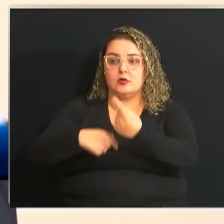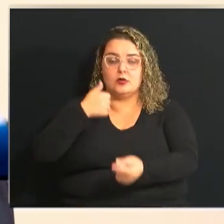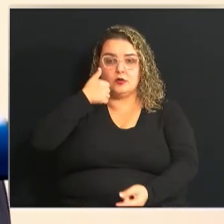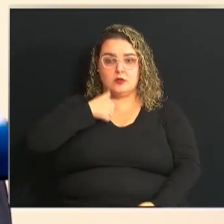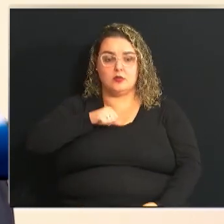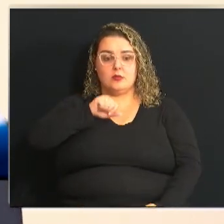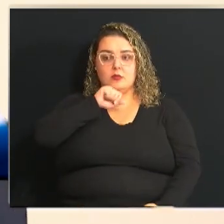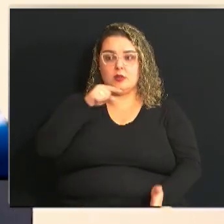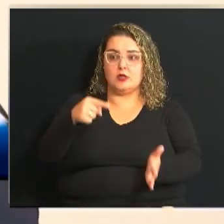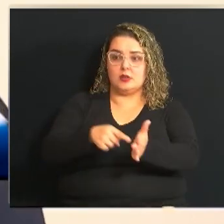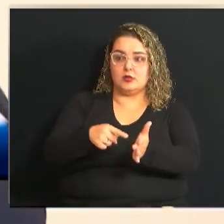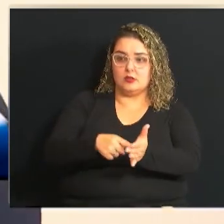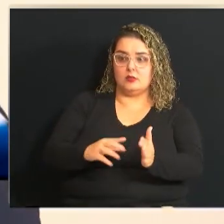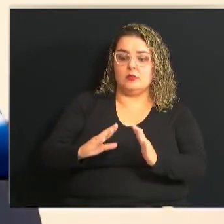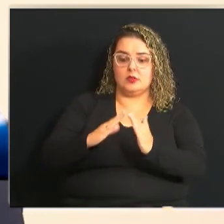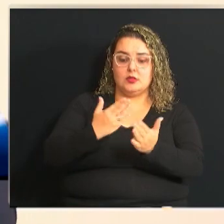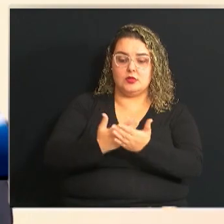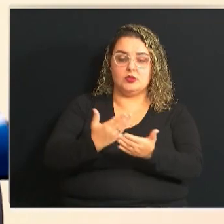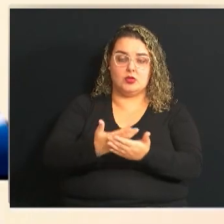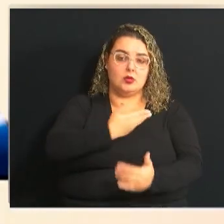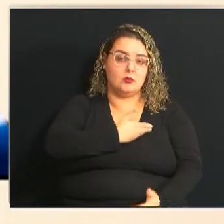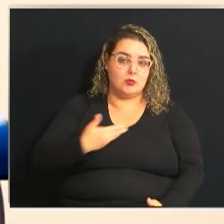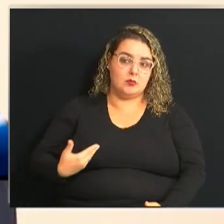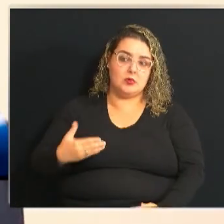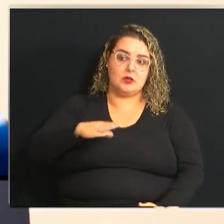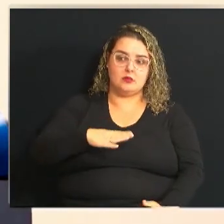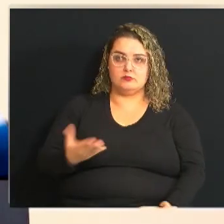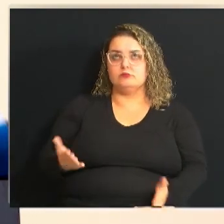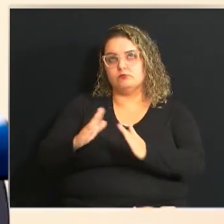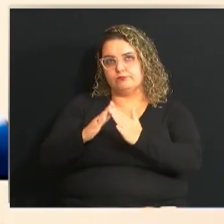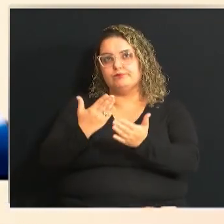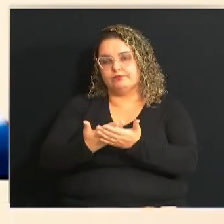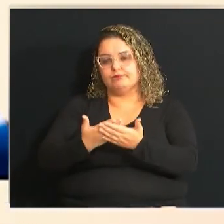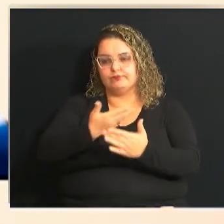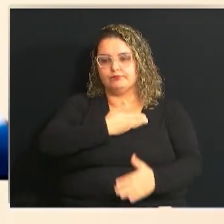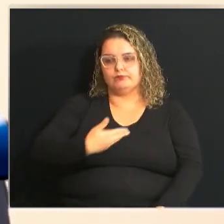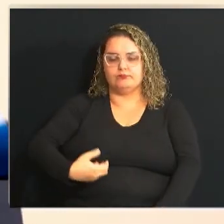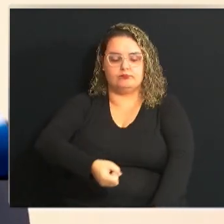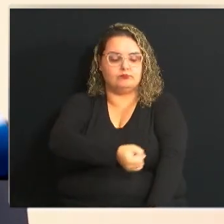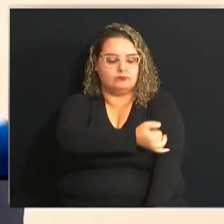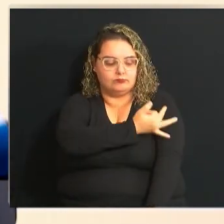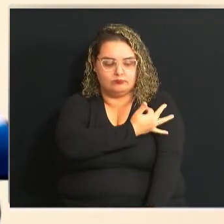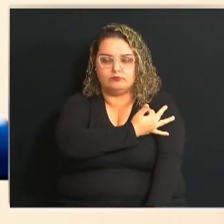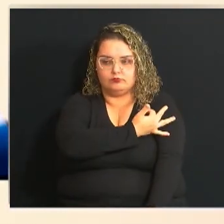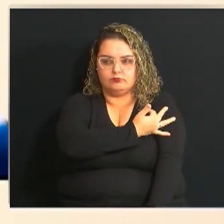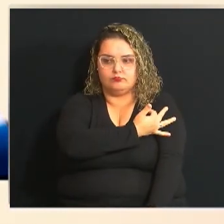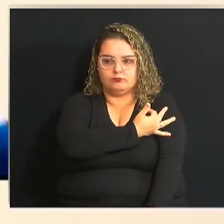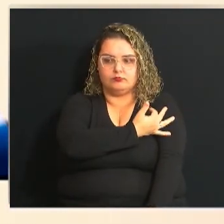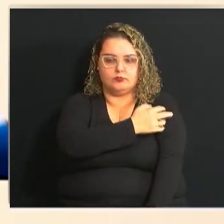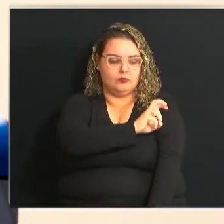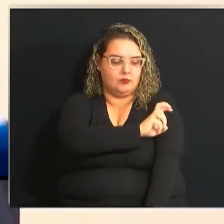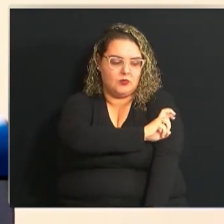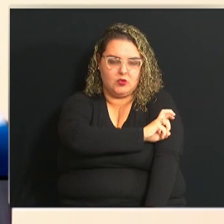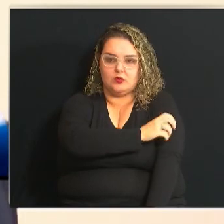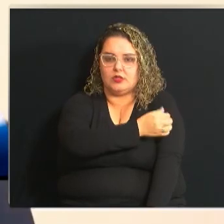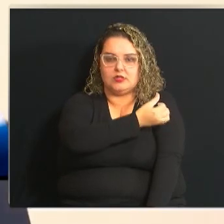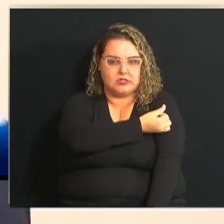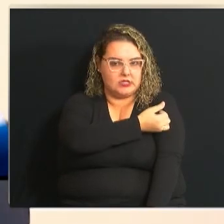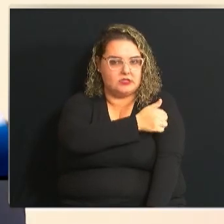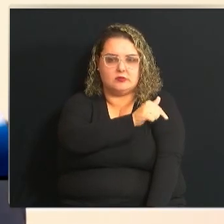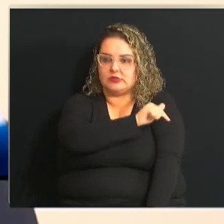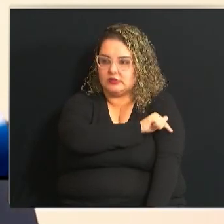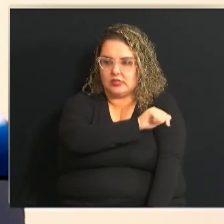Humanos, presidida pela vereadora Paola Miguel. Então, a gente acabou fazendo reunião de 2 comissões, né? No começo era uma reunião só da Comissão de Defesa